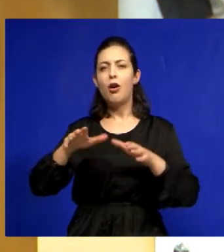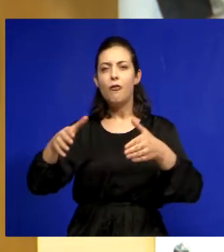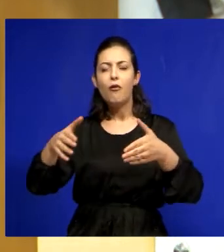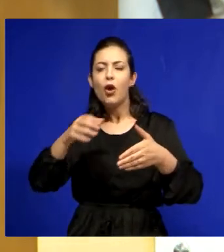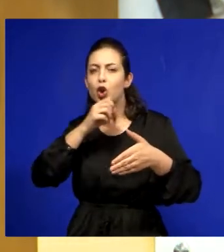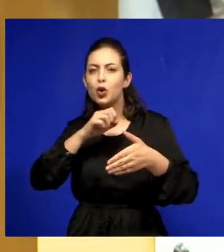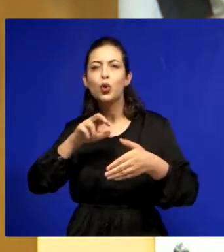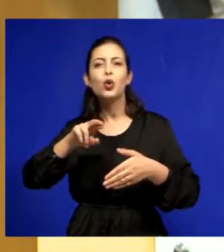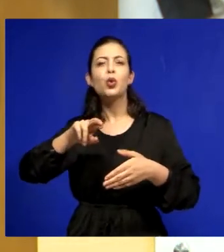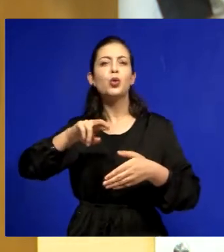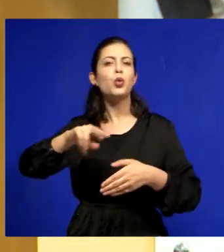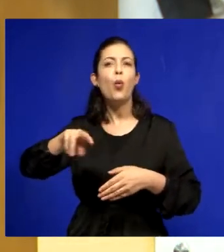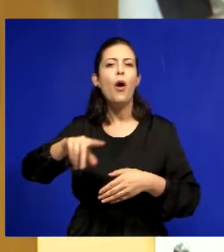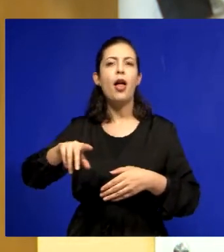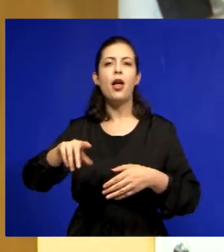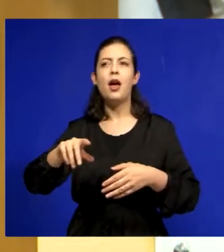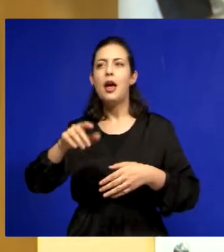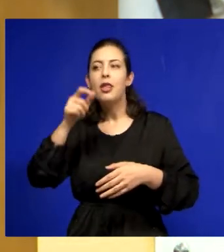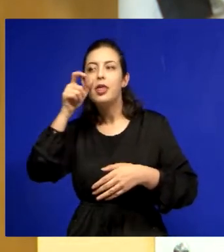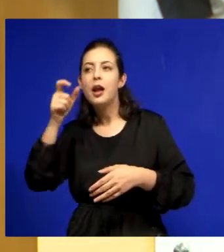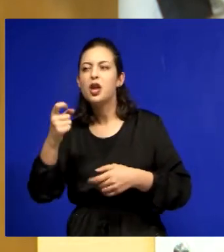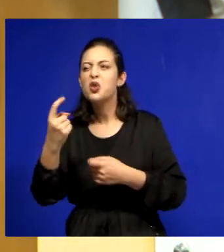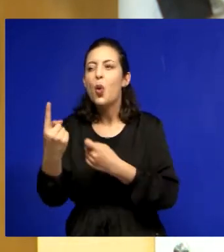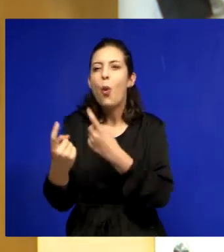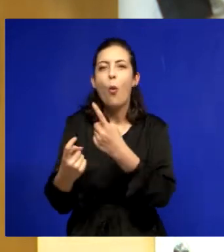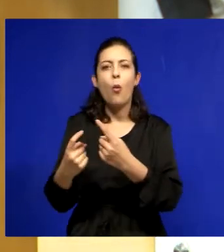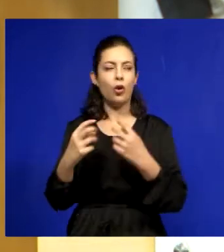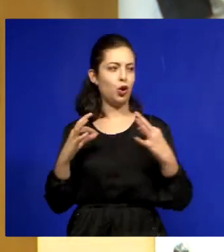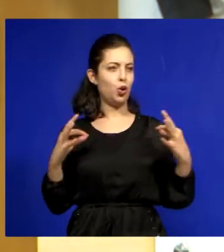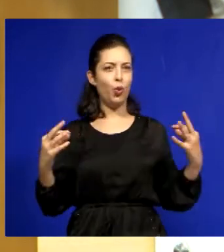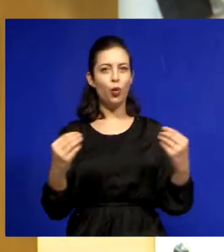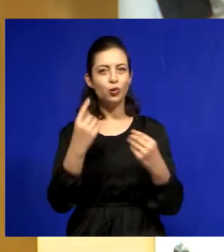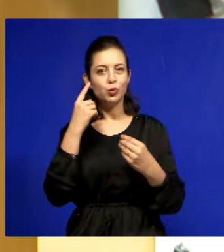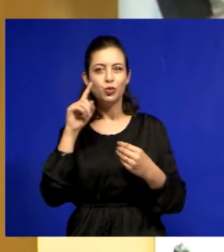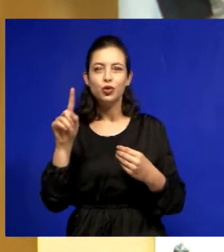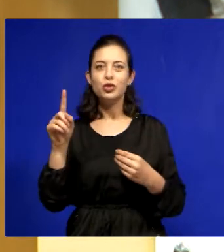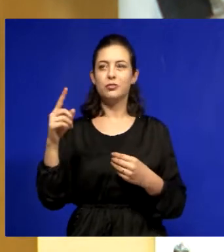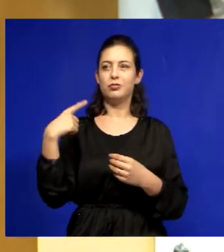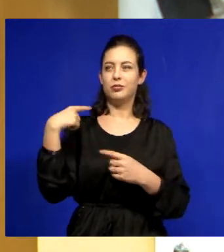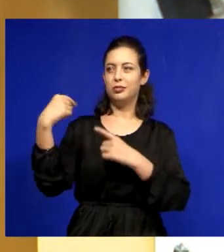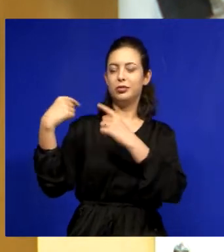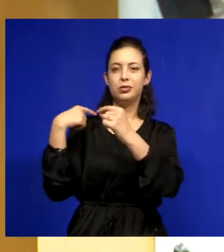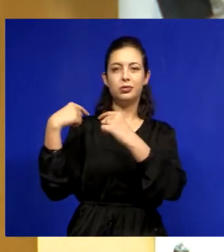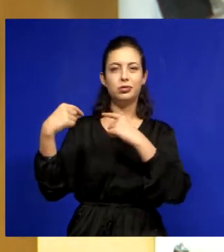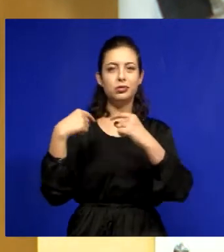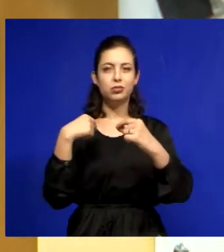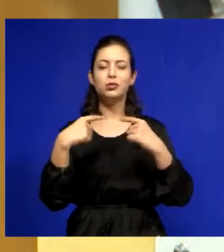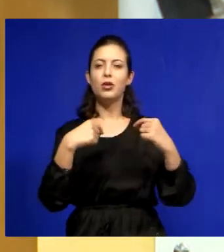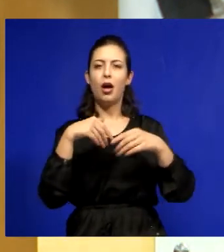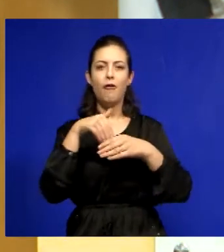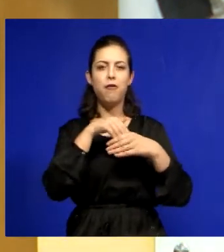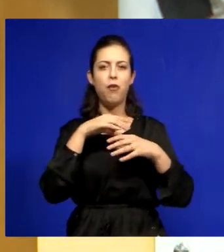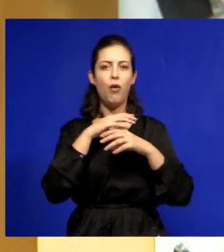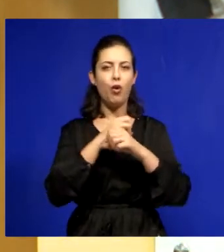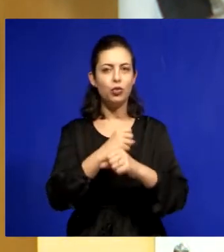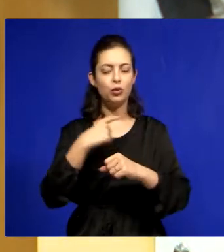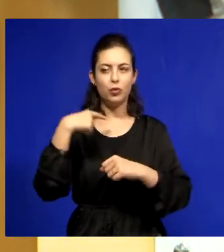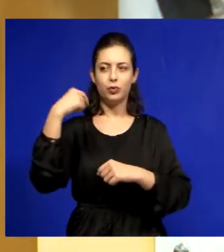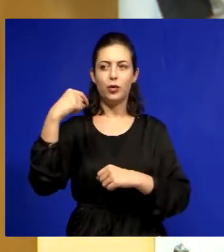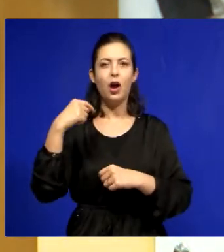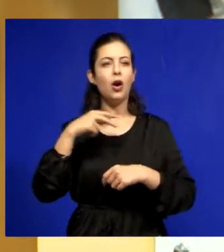patrimônio de x ou y é acho que nós todos vereadores aqui fomos eleito pra isso pra poder